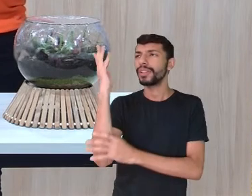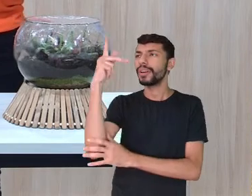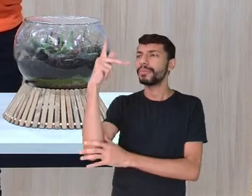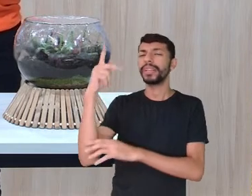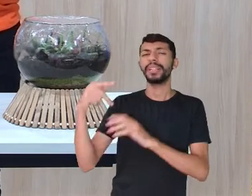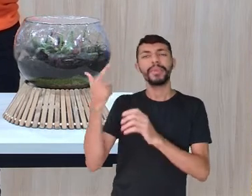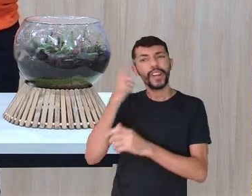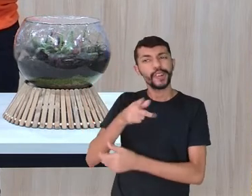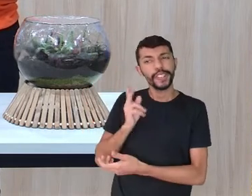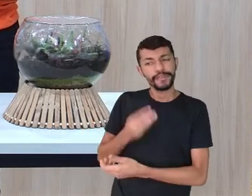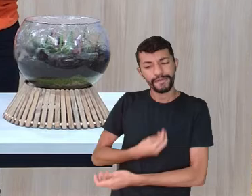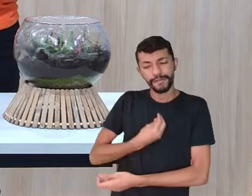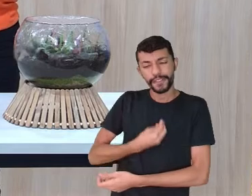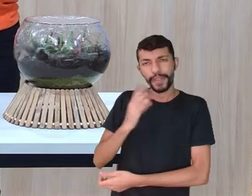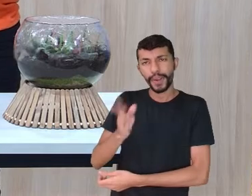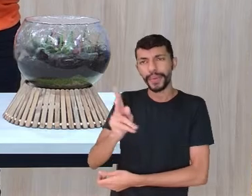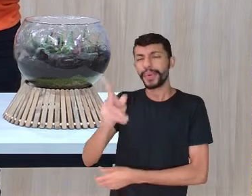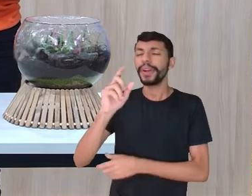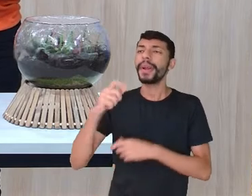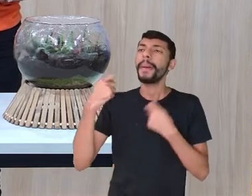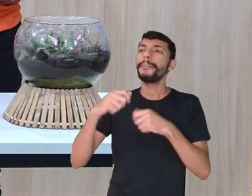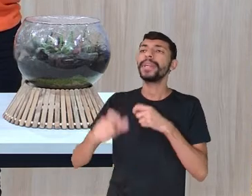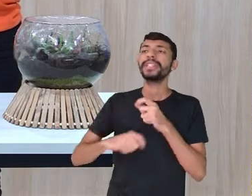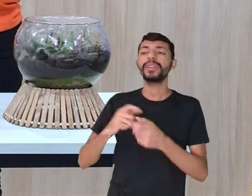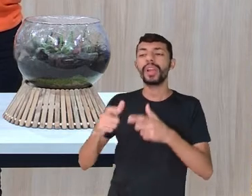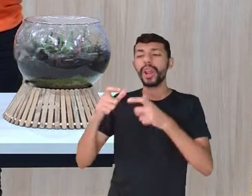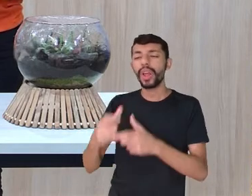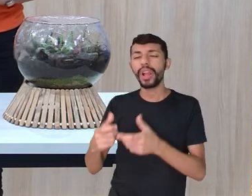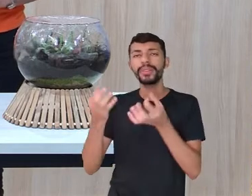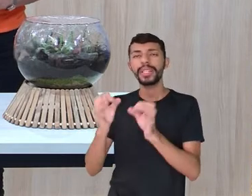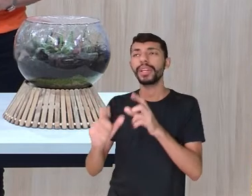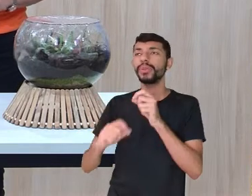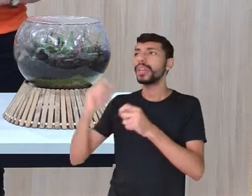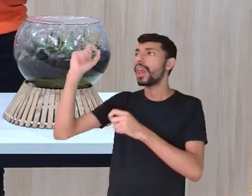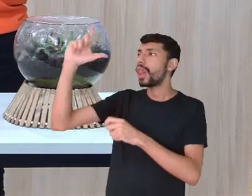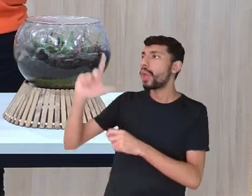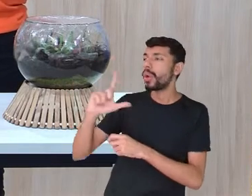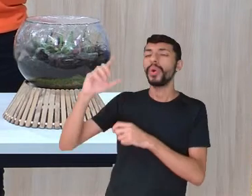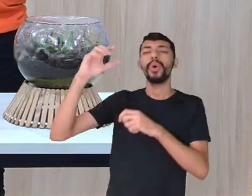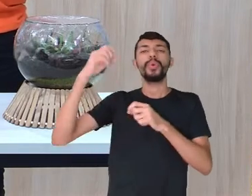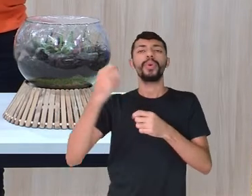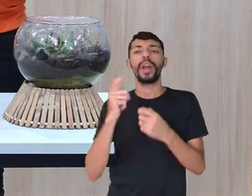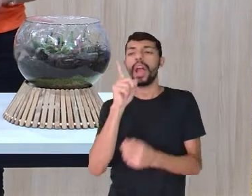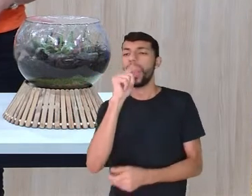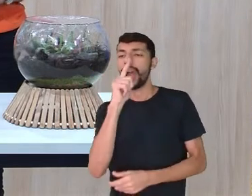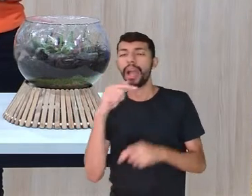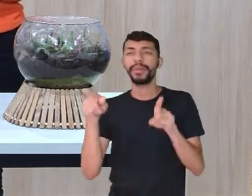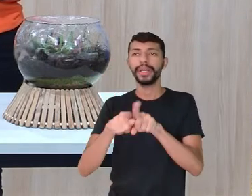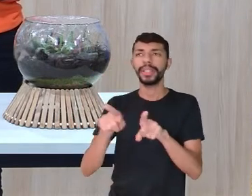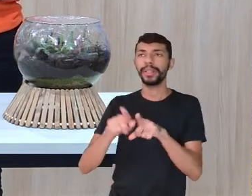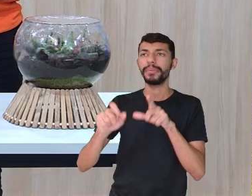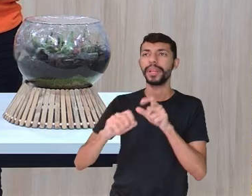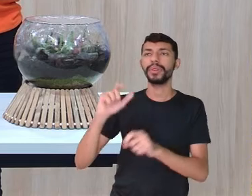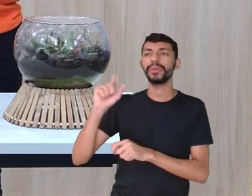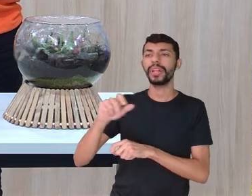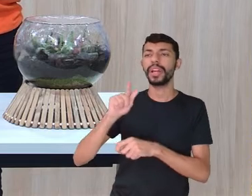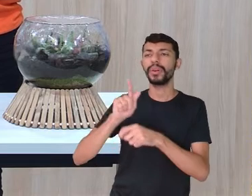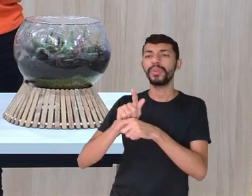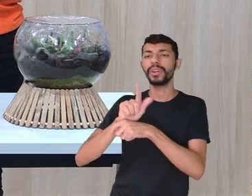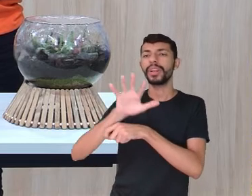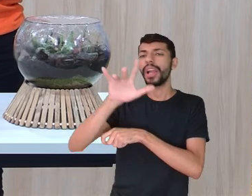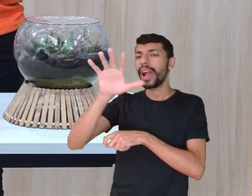estar num ambiente agradável. Ela precisa de água, ela precisa de luz e ela precisa do gás carbônico que ela precisa